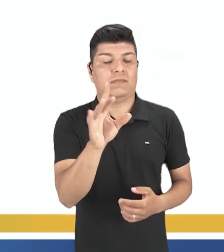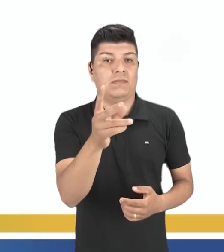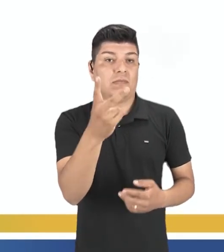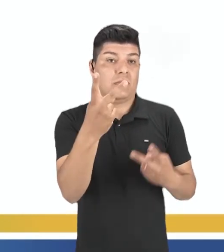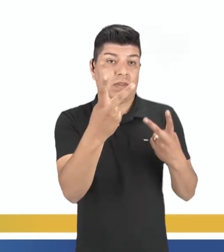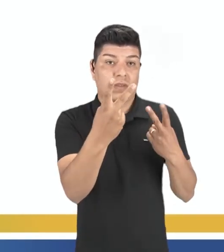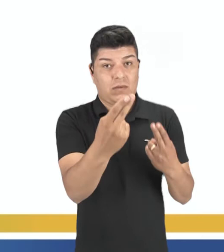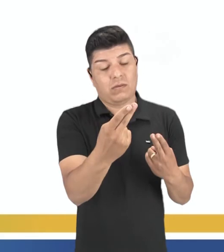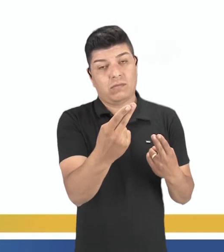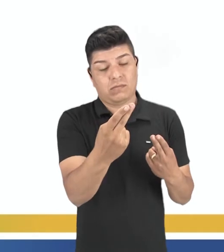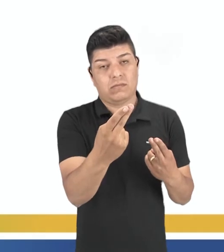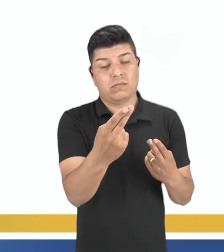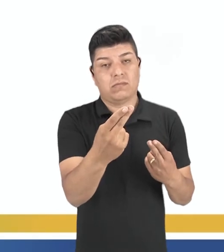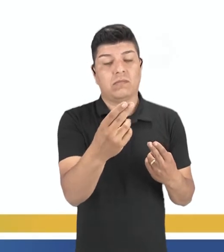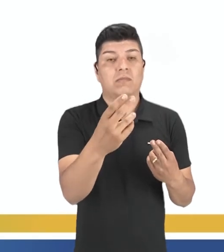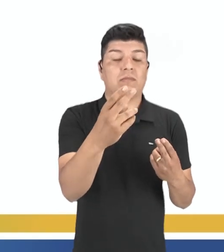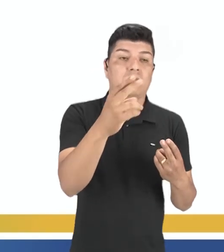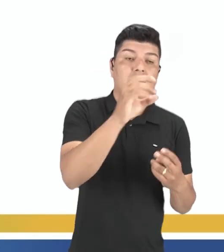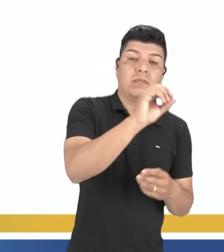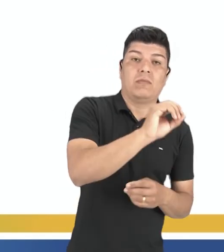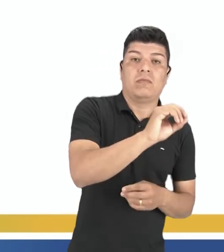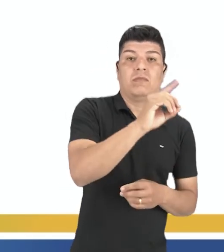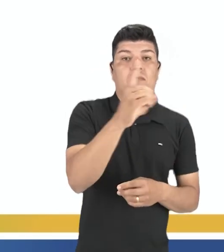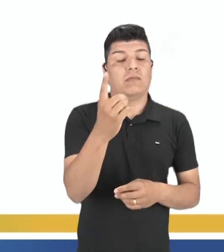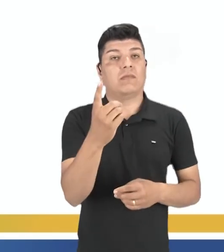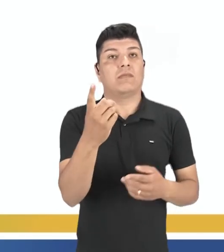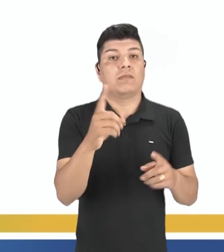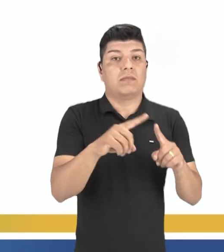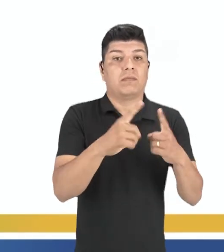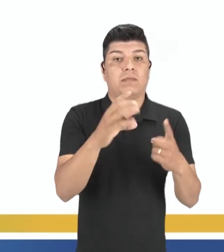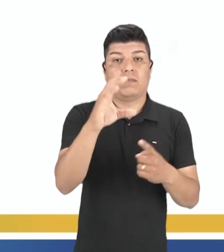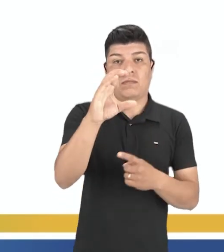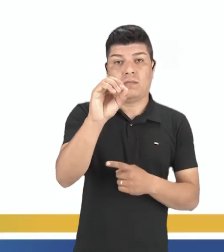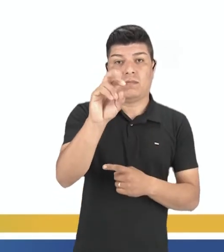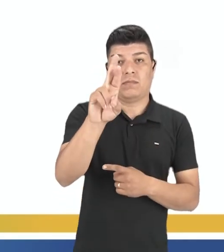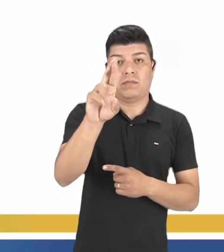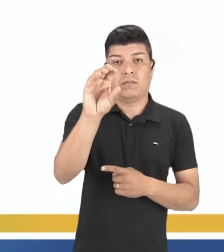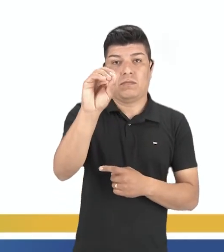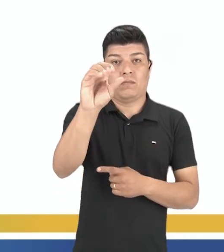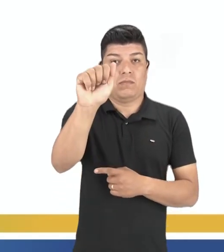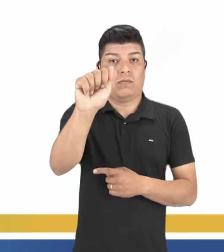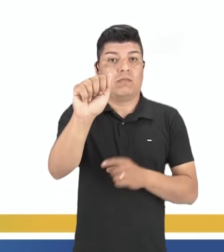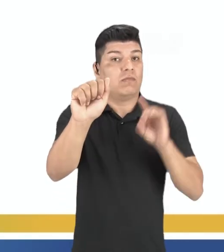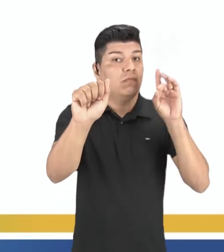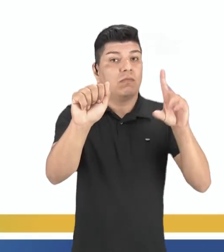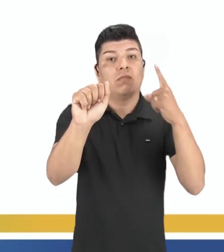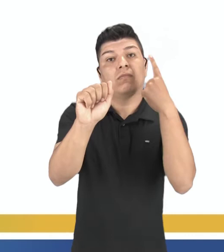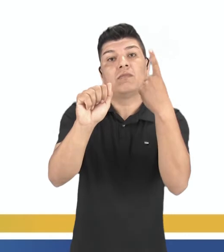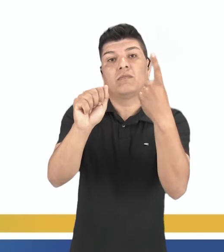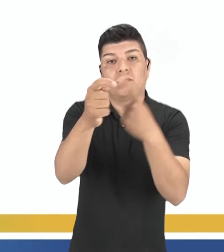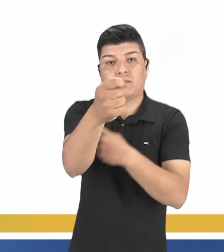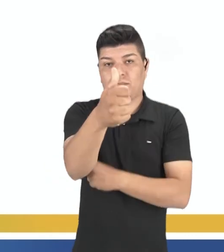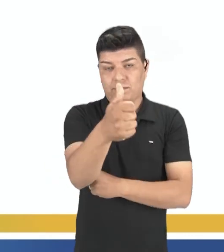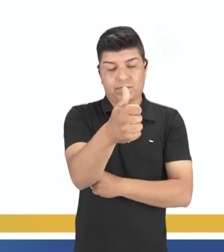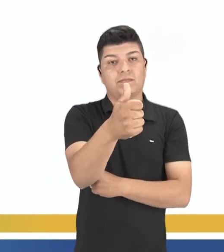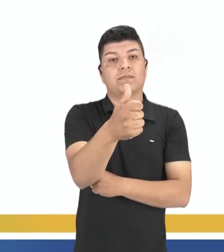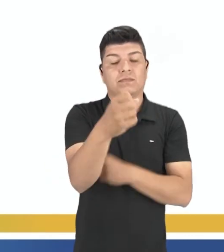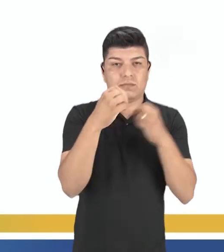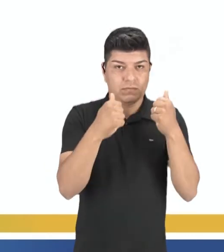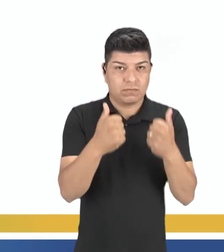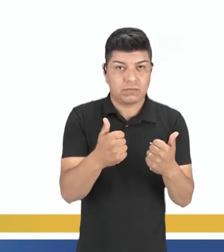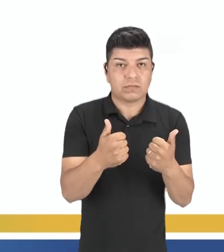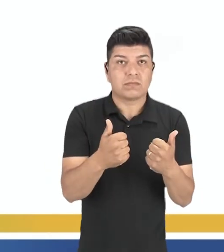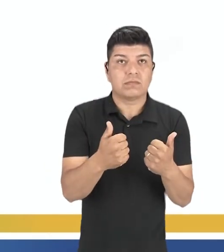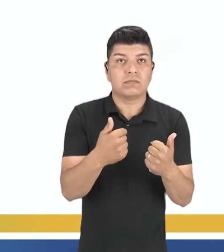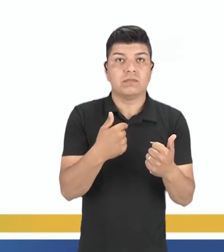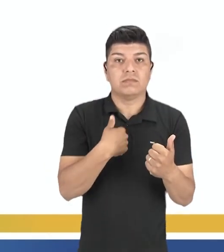ou coroa, mas eu quero a probabilidade de ela acontecer coroa em apenas uma moeda, tudo bem? Ou seja,